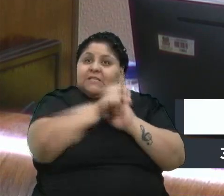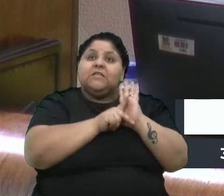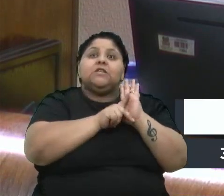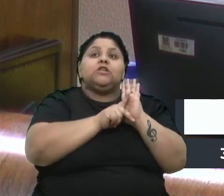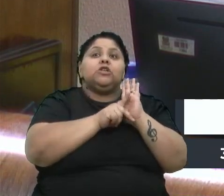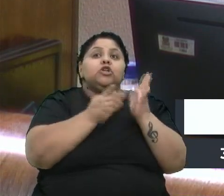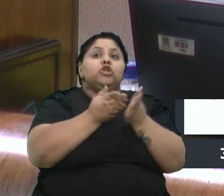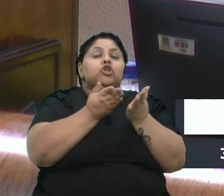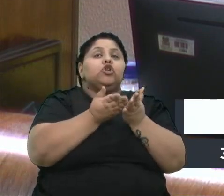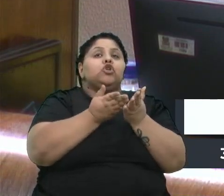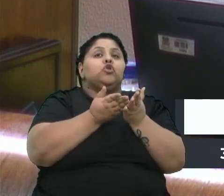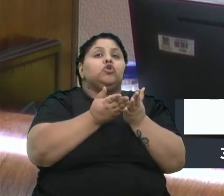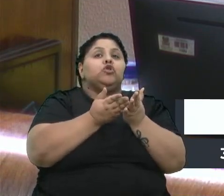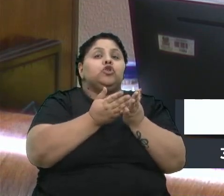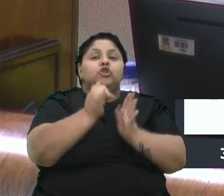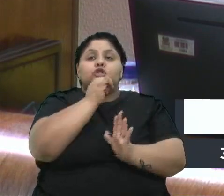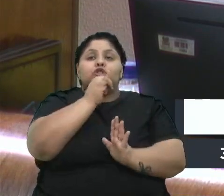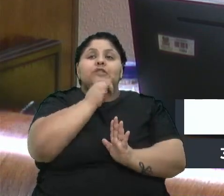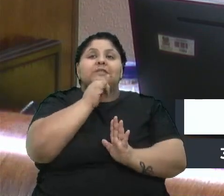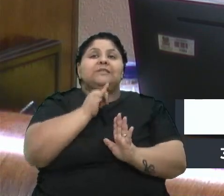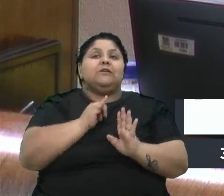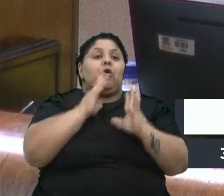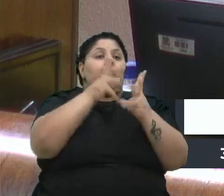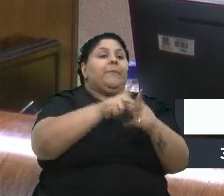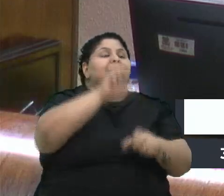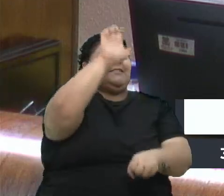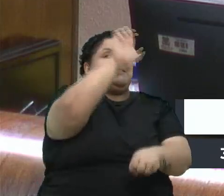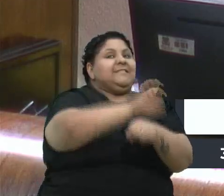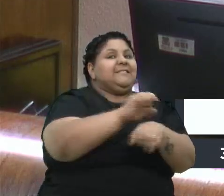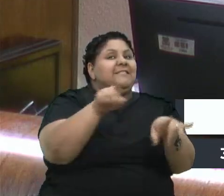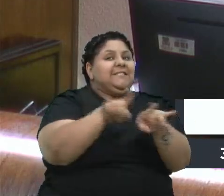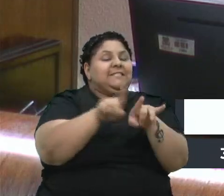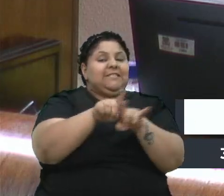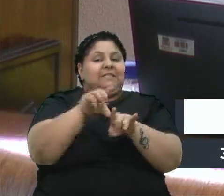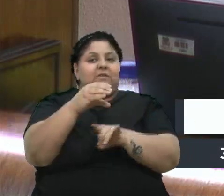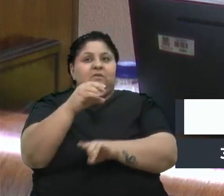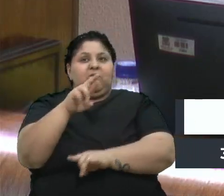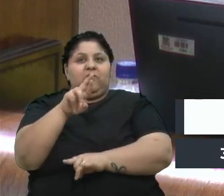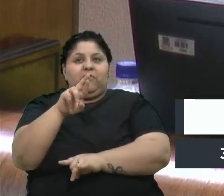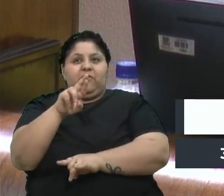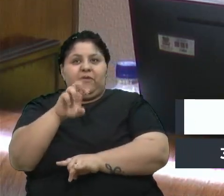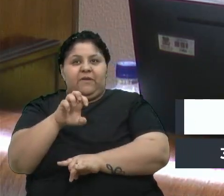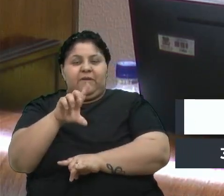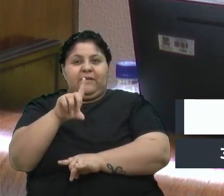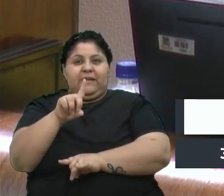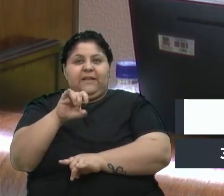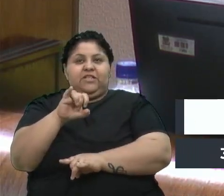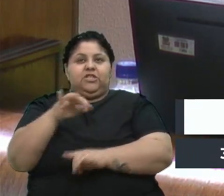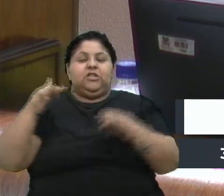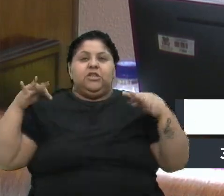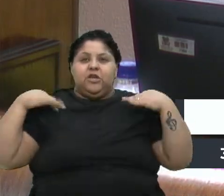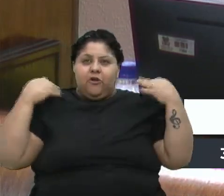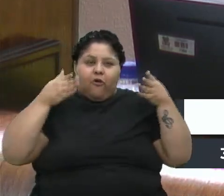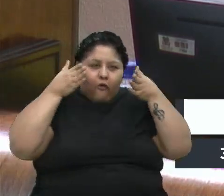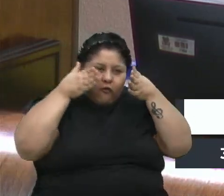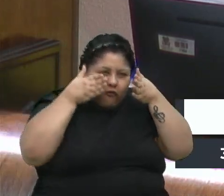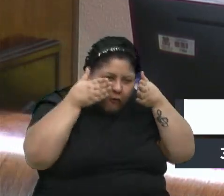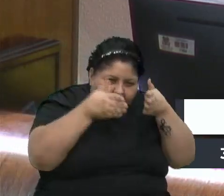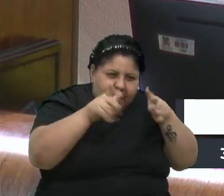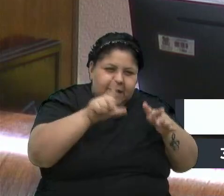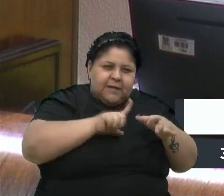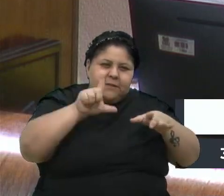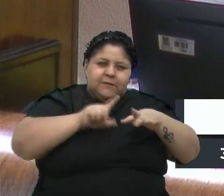exemplo para todo o estado, que está acontecendo, já tem até o Cred Turismo, né? Focado mais especificamente, e que tem capacitação